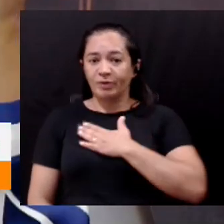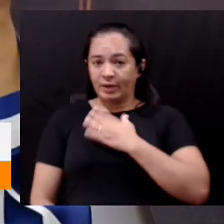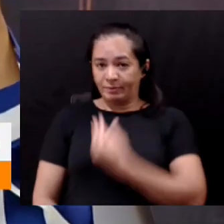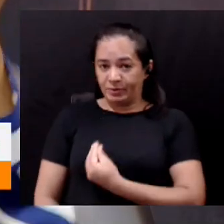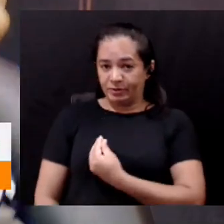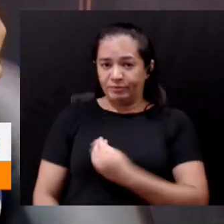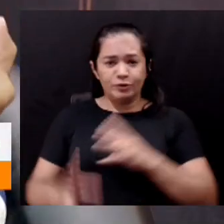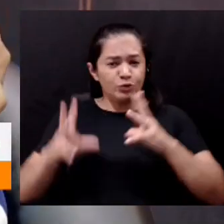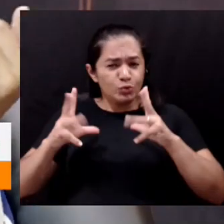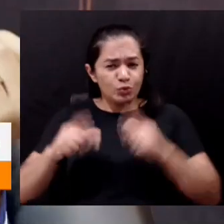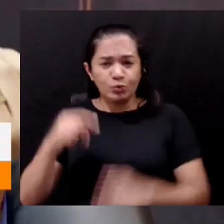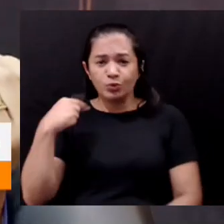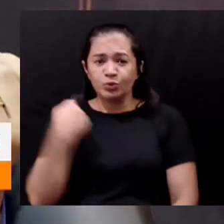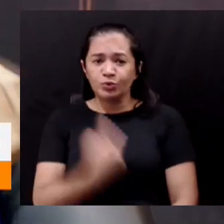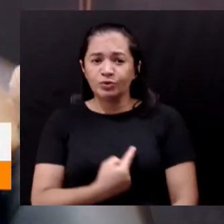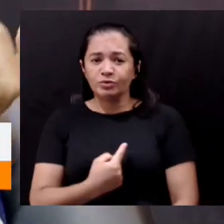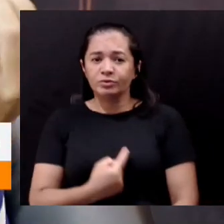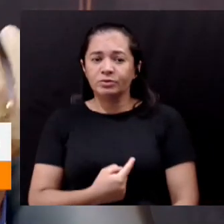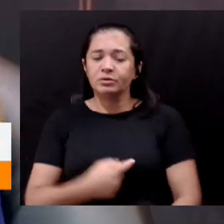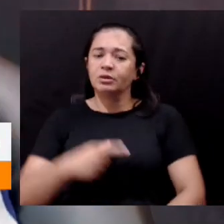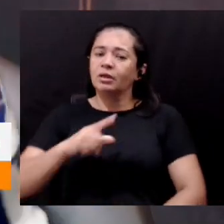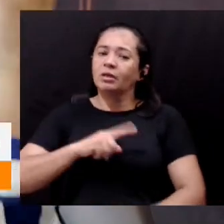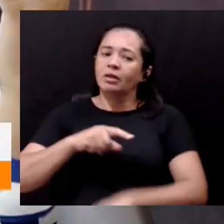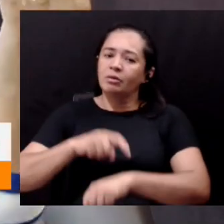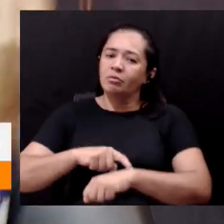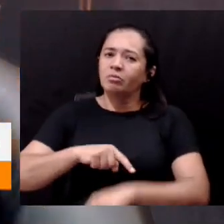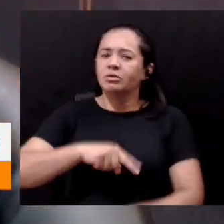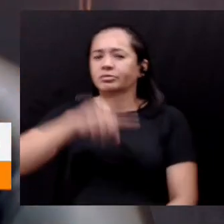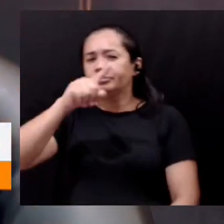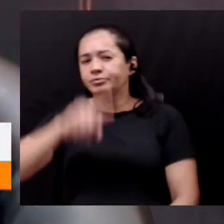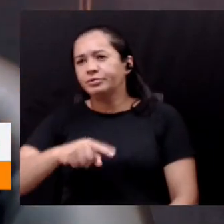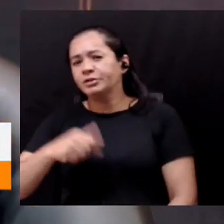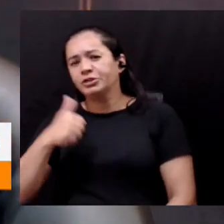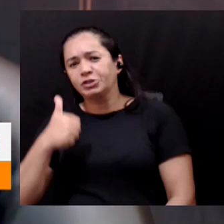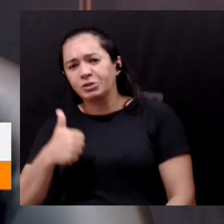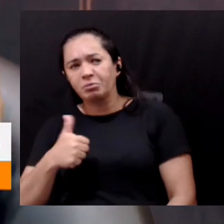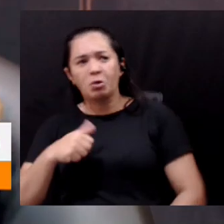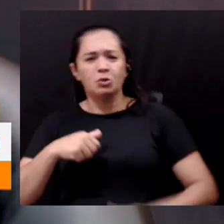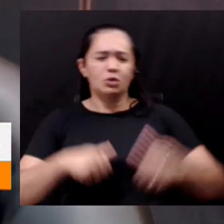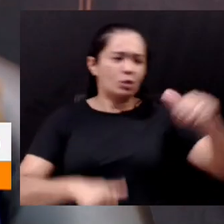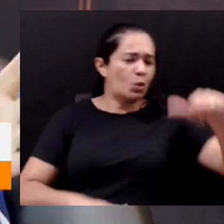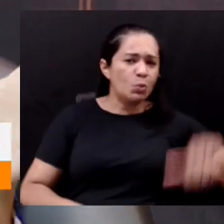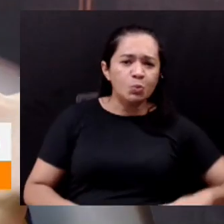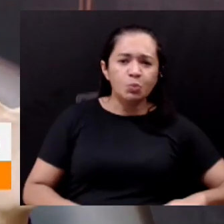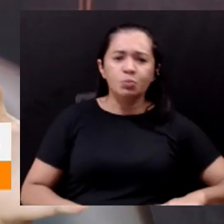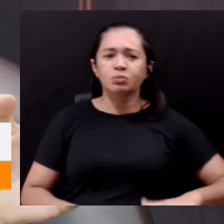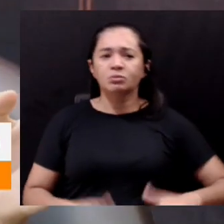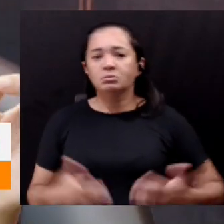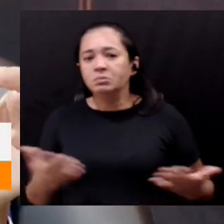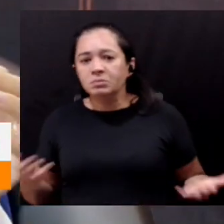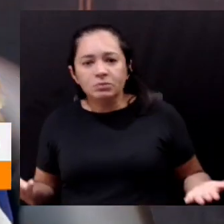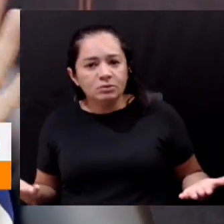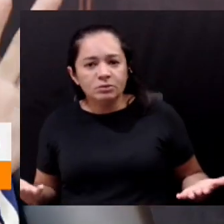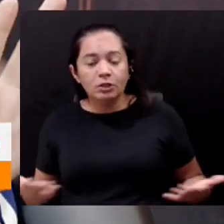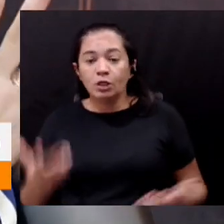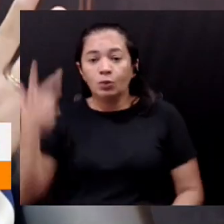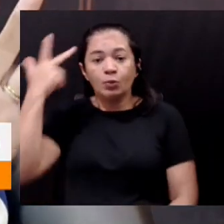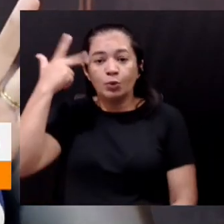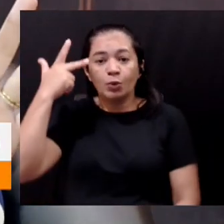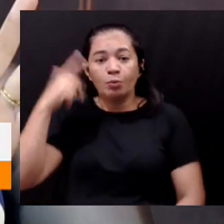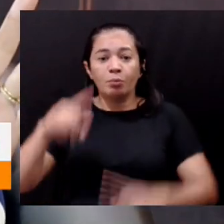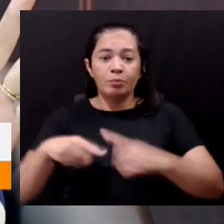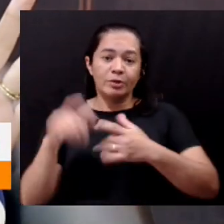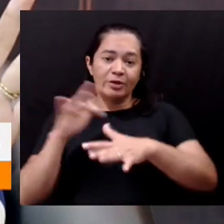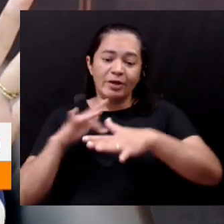tem momentos, ela tem altos e baixos, tem dia que eu acordo mais animada, tem dia que eu acordo mais chateada. Só que a rede social, ela não conta